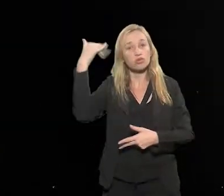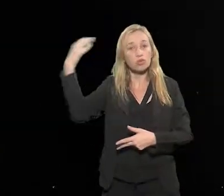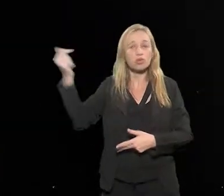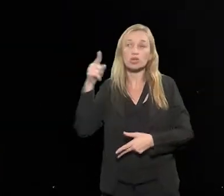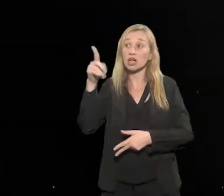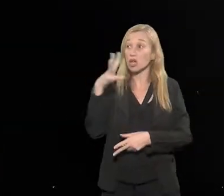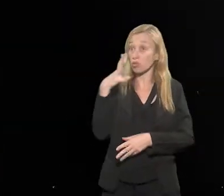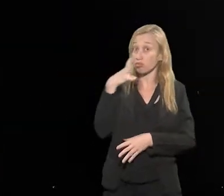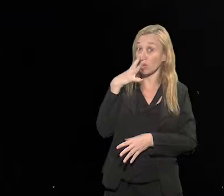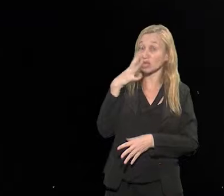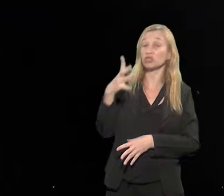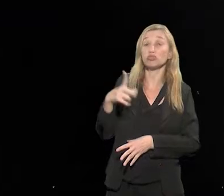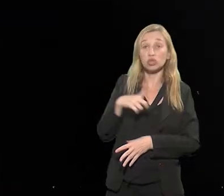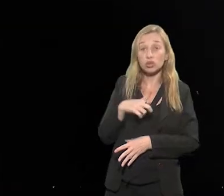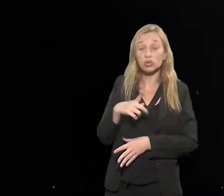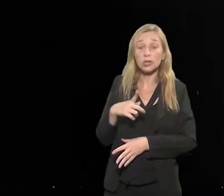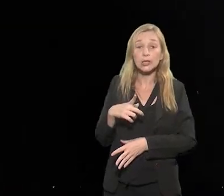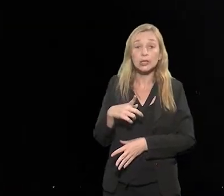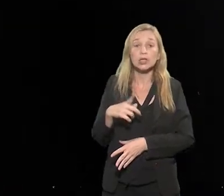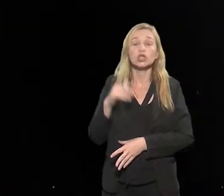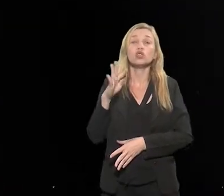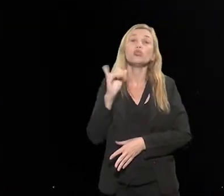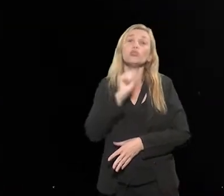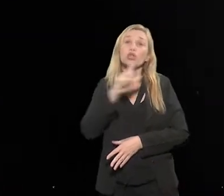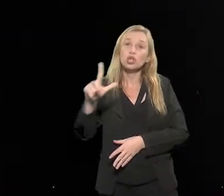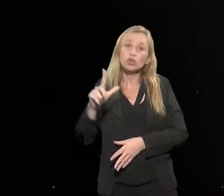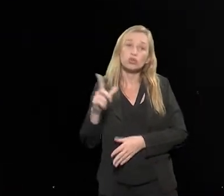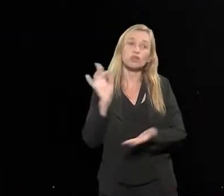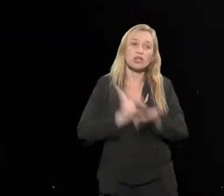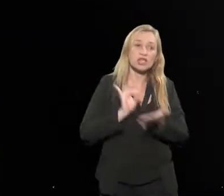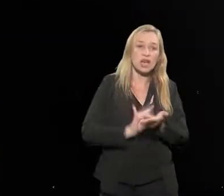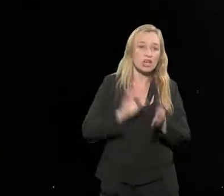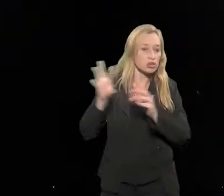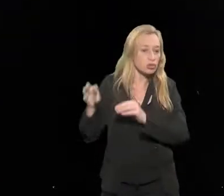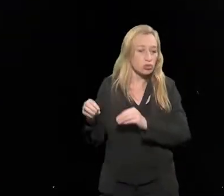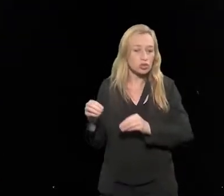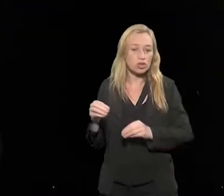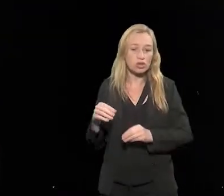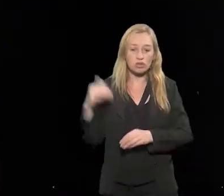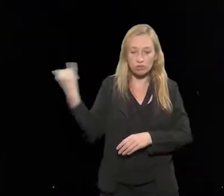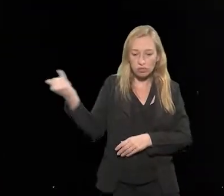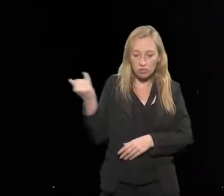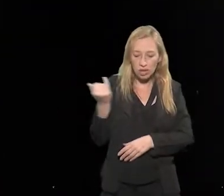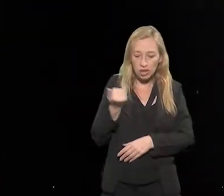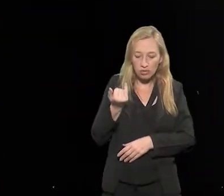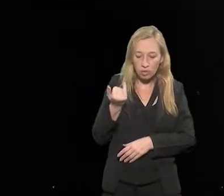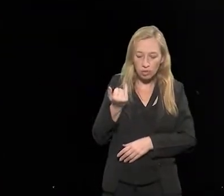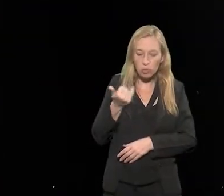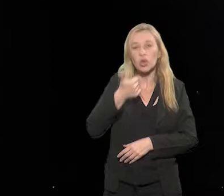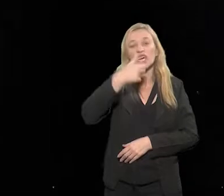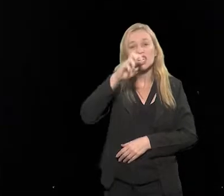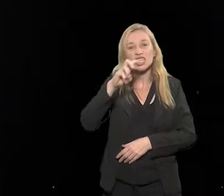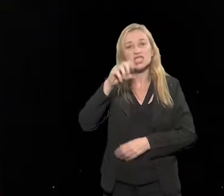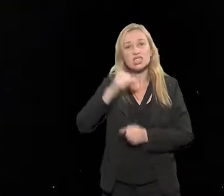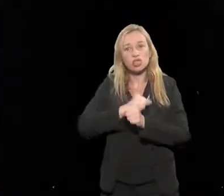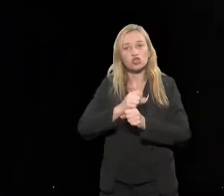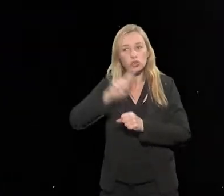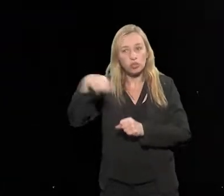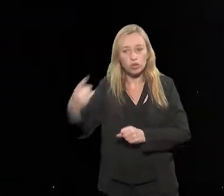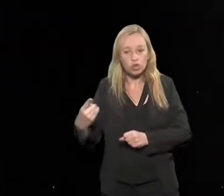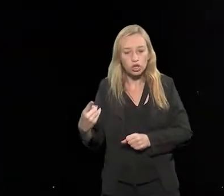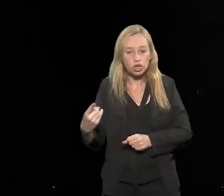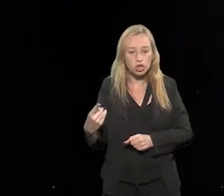que eu admiro. E o Bill, na verdade, quando ele me trouxe, ele me falou isso 15 anos